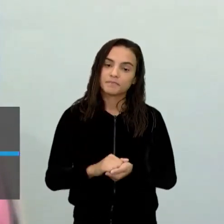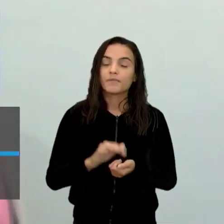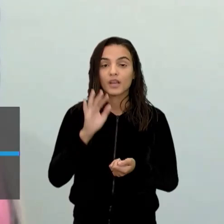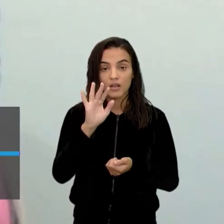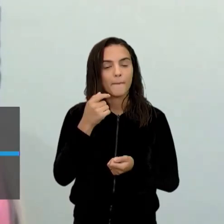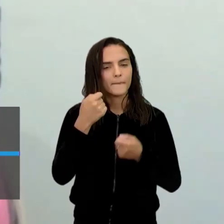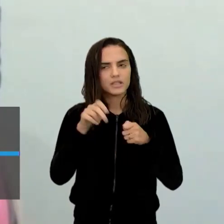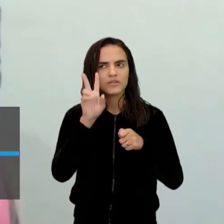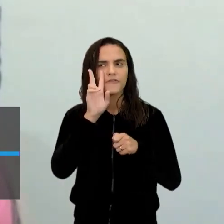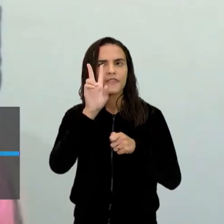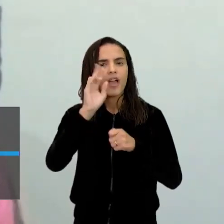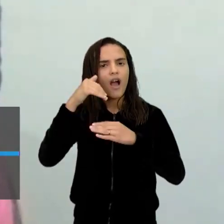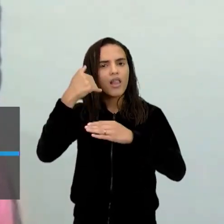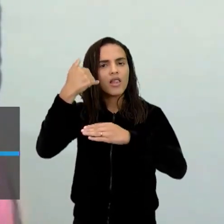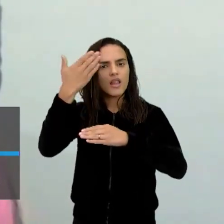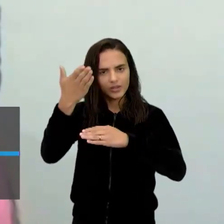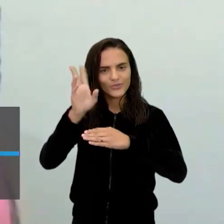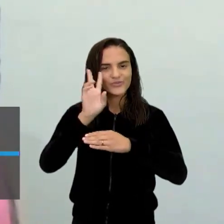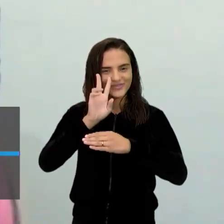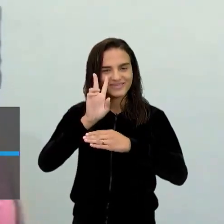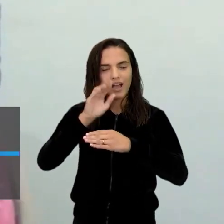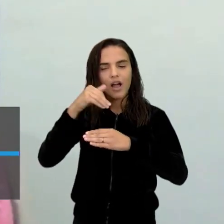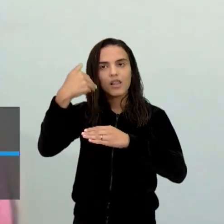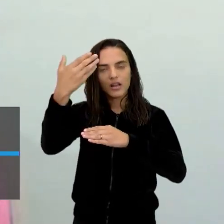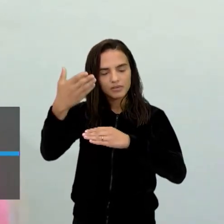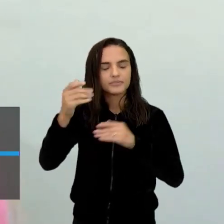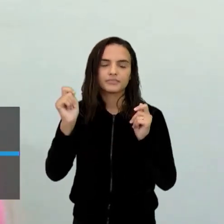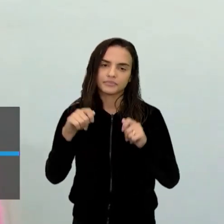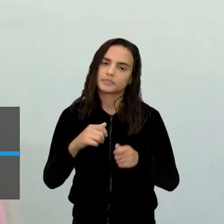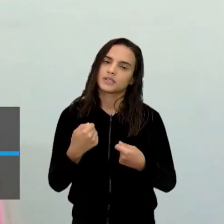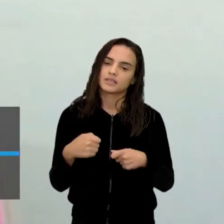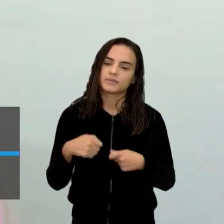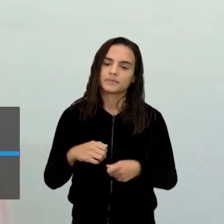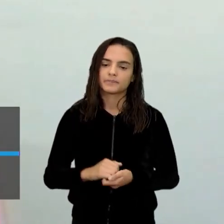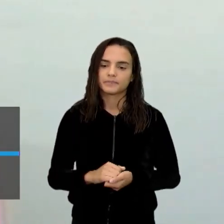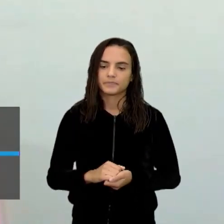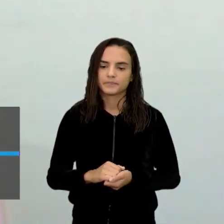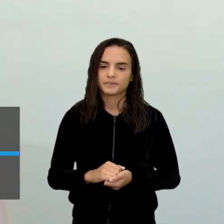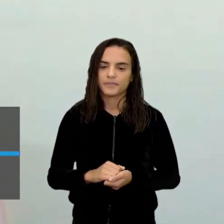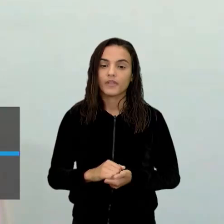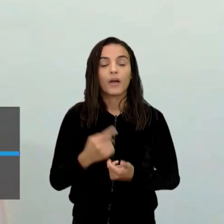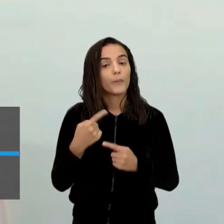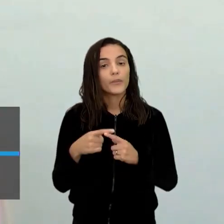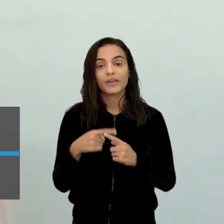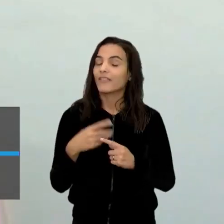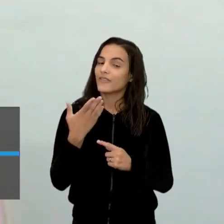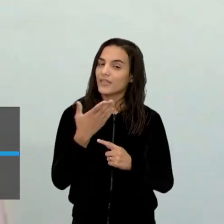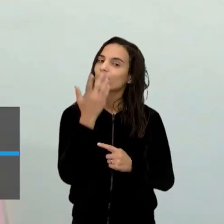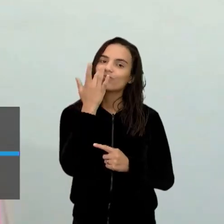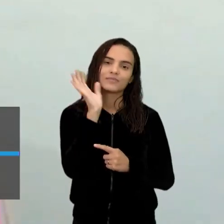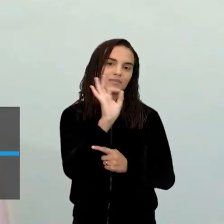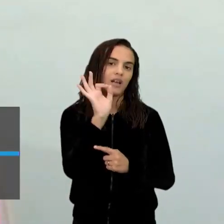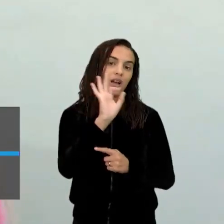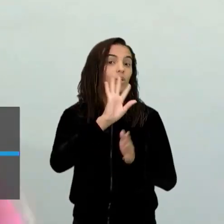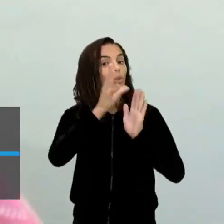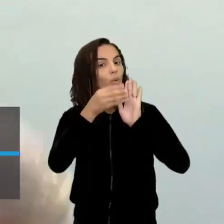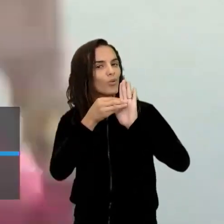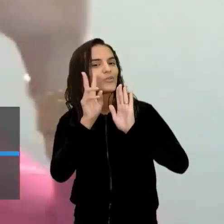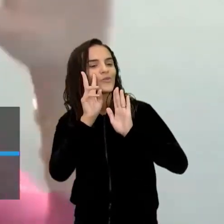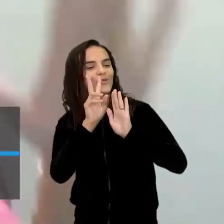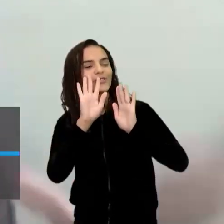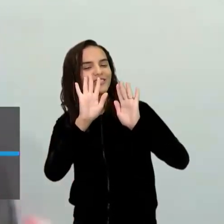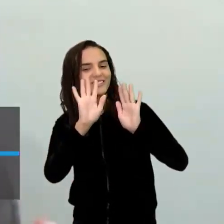eu preciso enxergar além do que meus olhos conseguem ver, né? Porque o que ele não sabe, todo mundo já